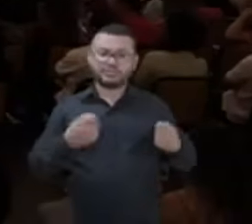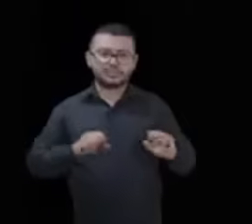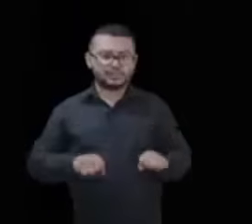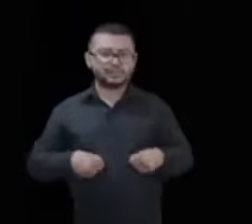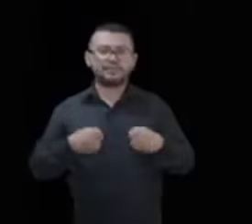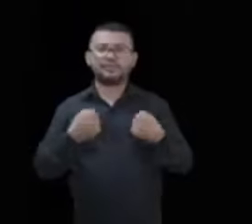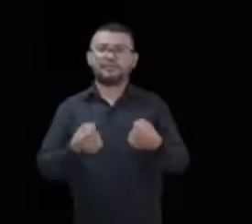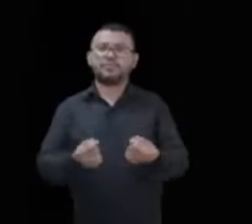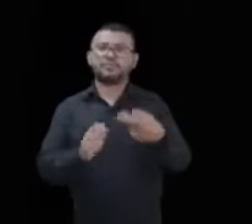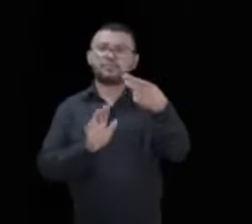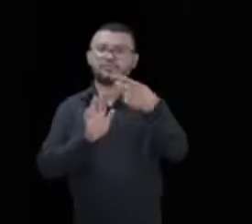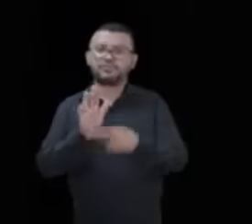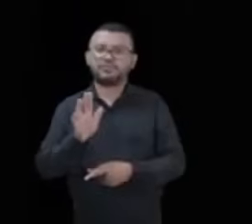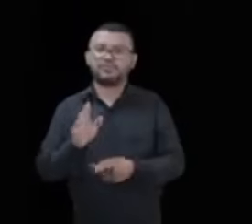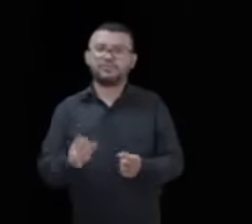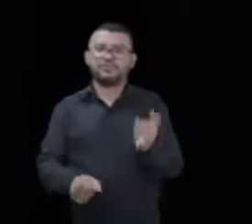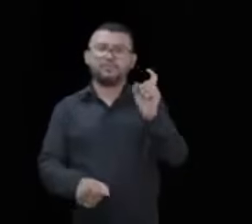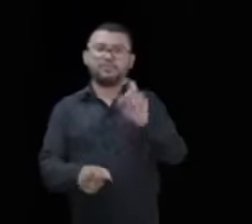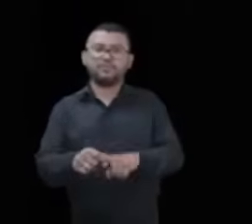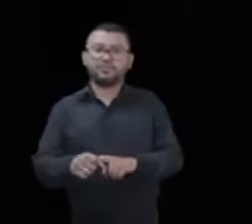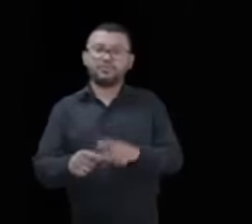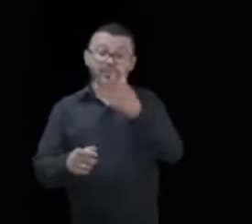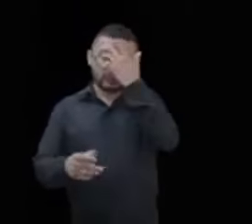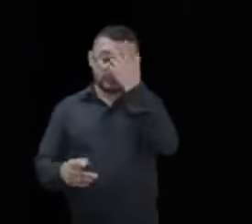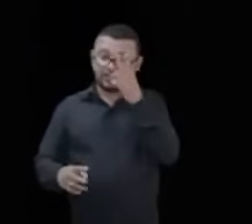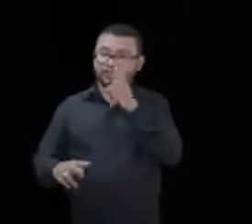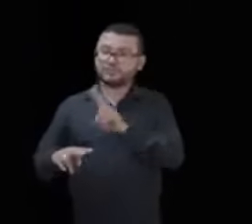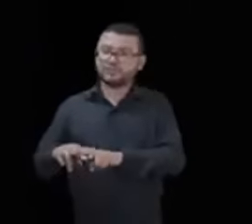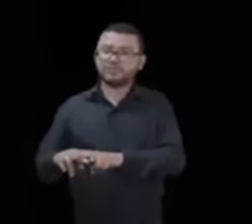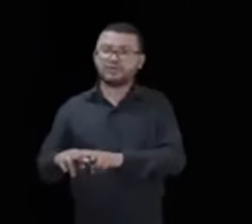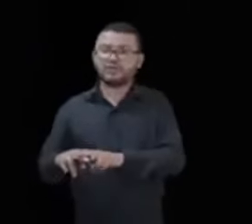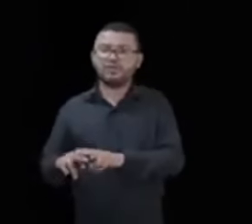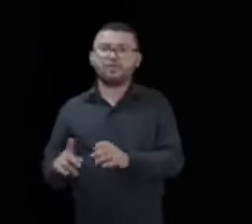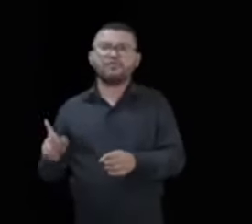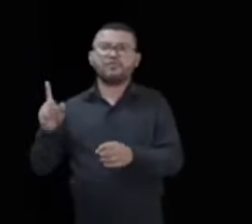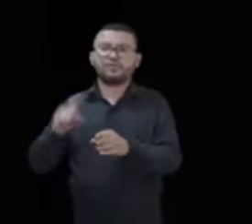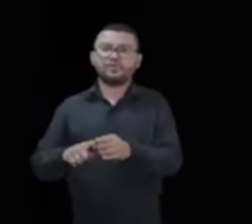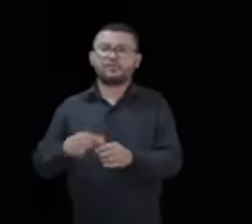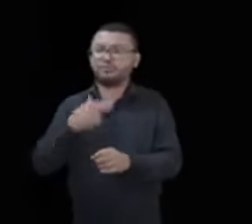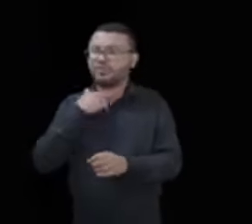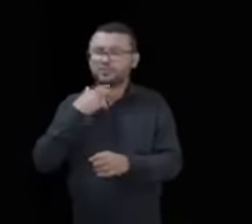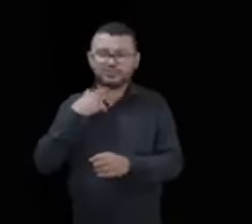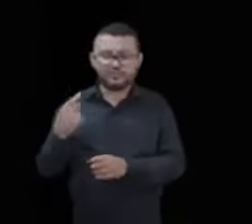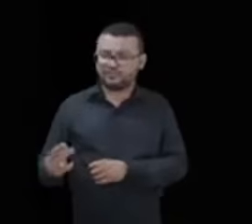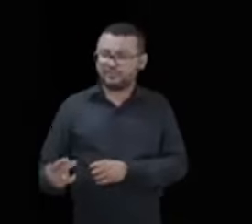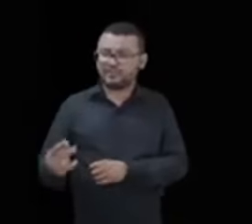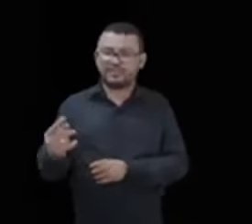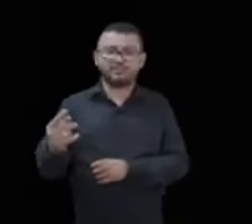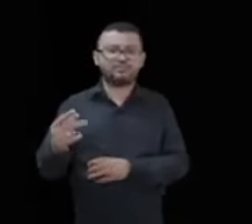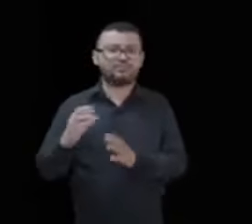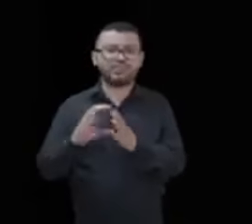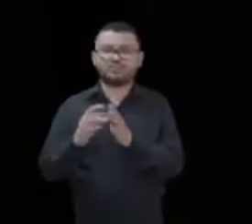um programa de reinserção social de apenados. Não existe prisão perpétua no Brasil.